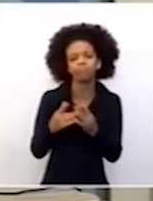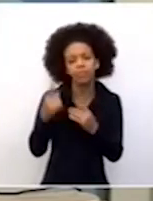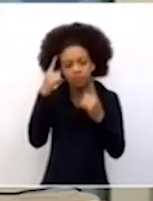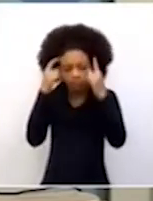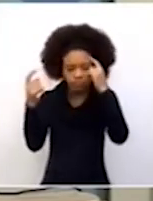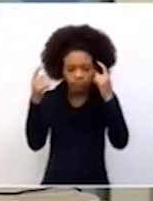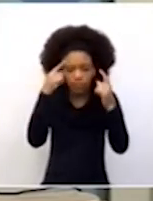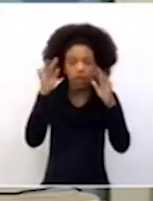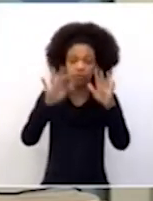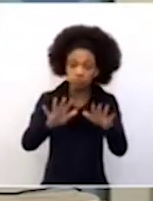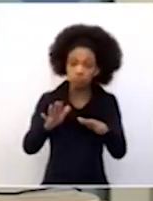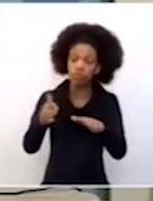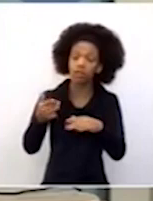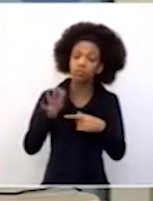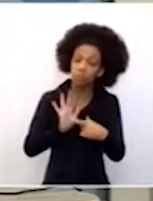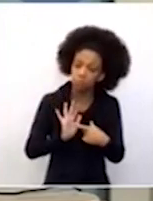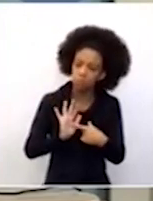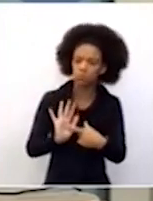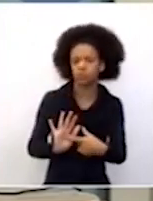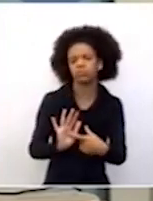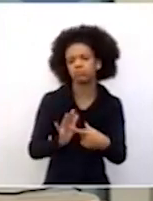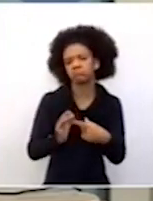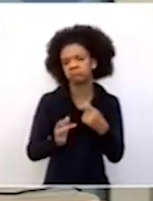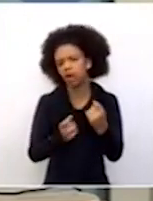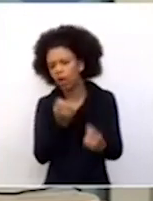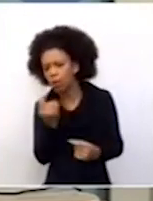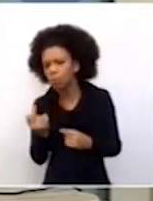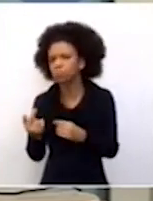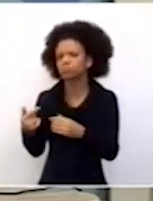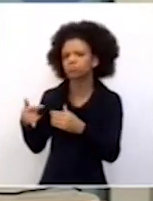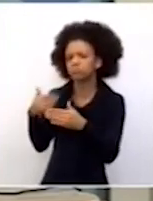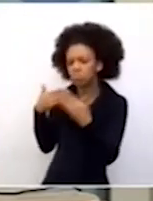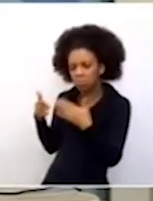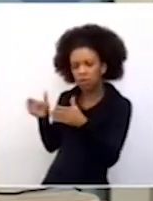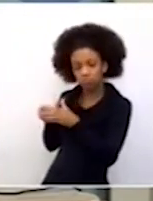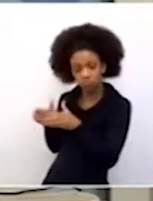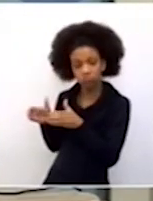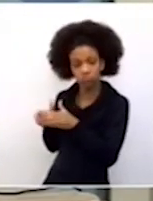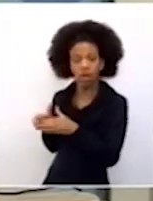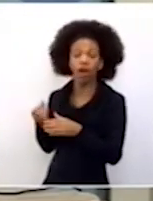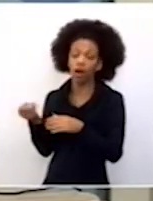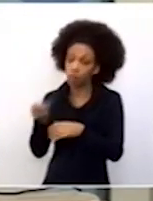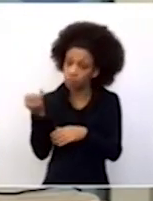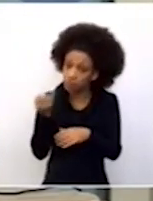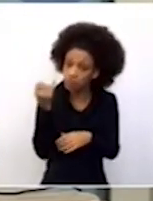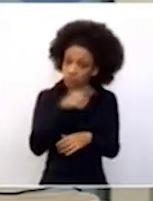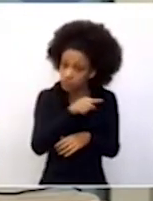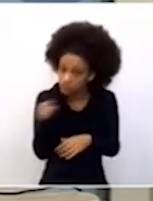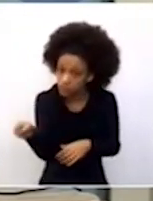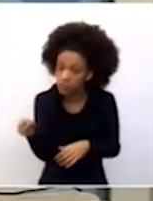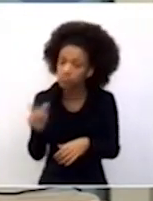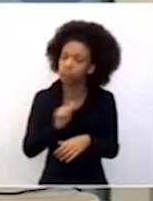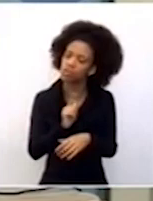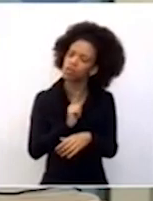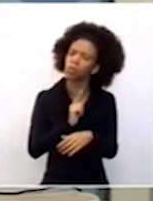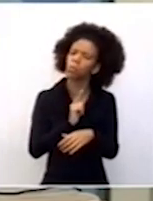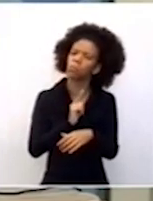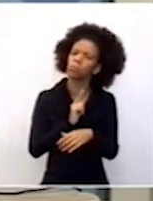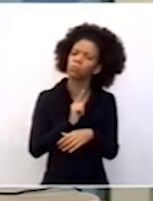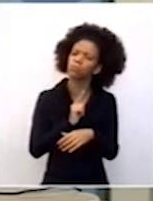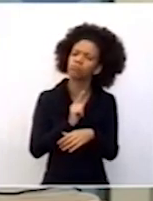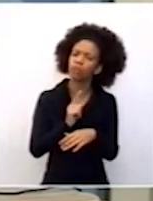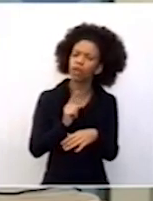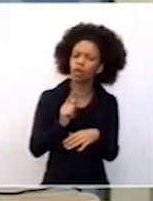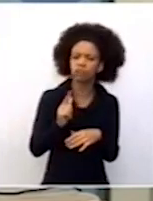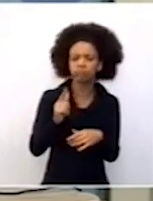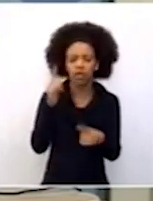alguns elementos, contribuem, né, com algumas informações no chat. Então, é importante que os professores tenham assim,